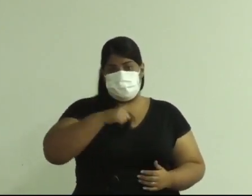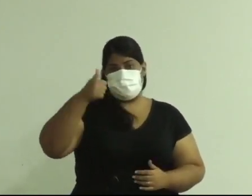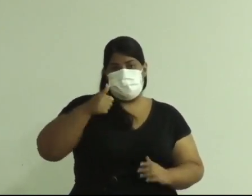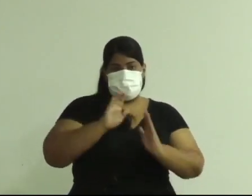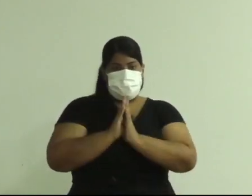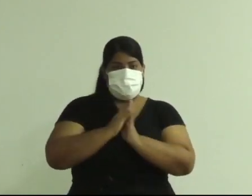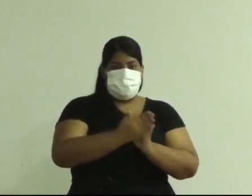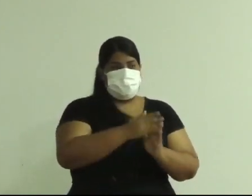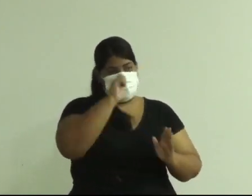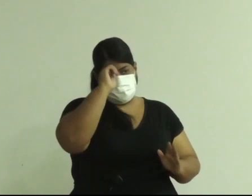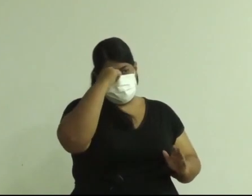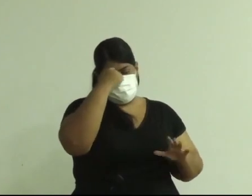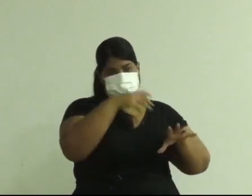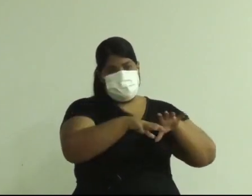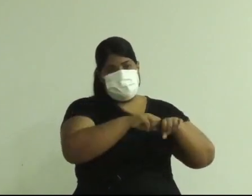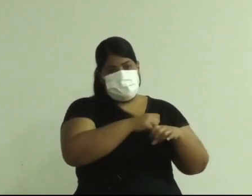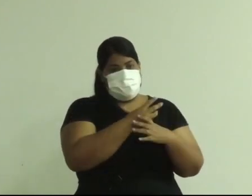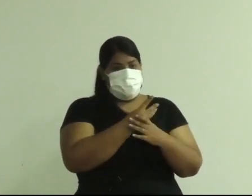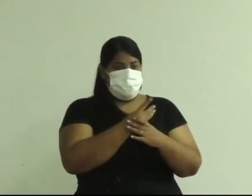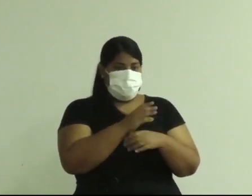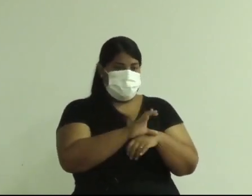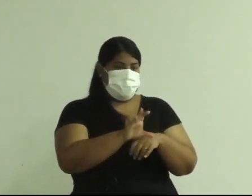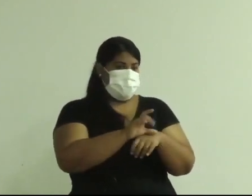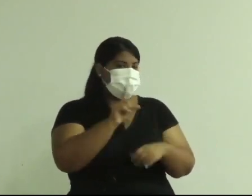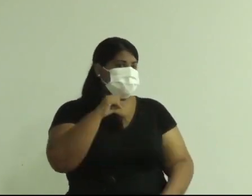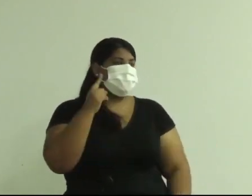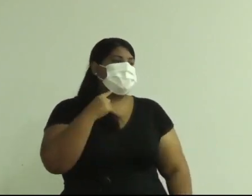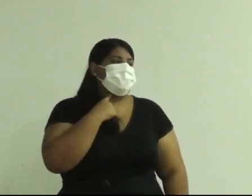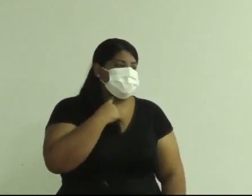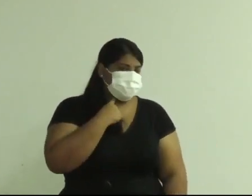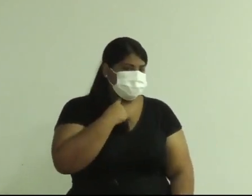travesti negra formada pela Universidade Federal de Pernambuco no curso de Direito.